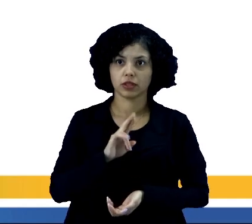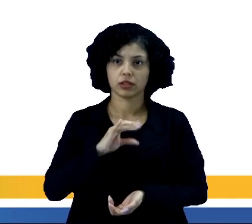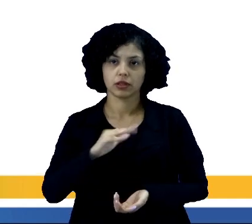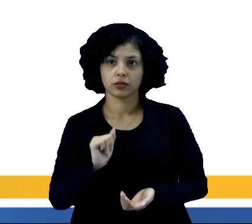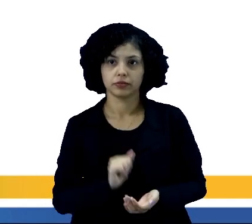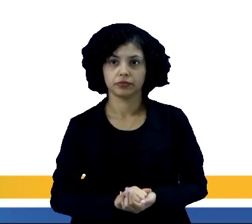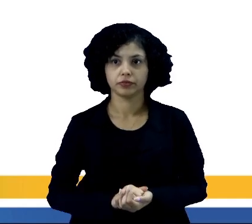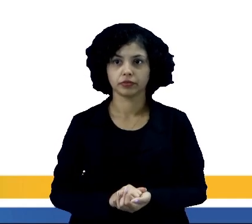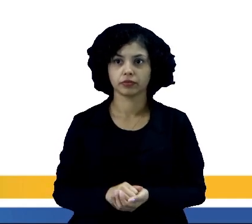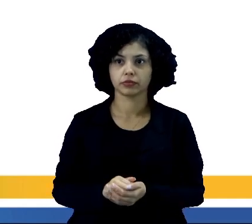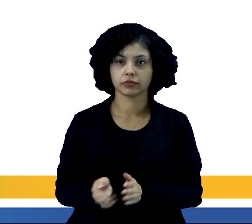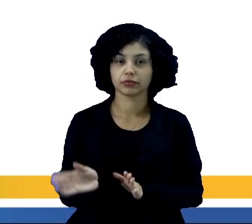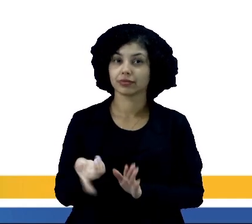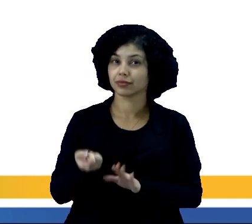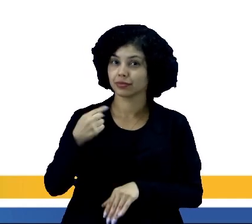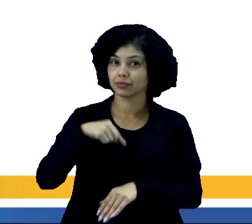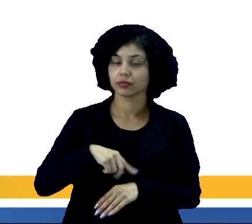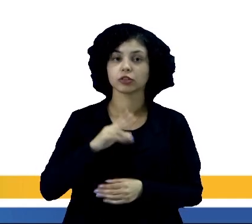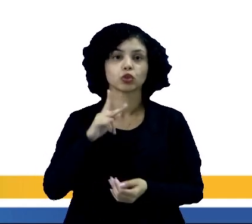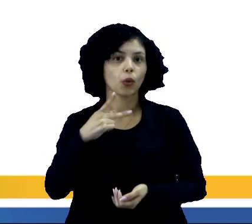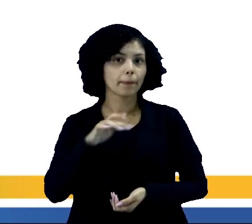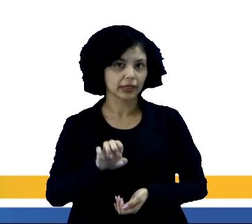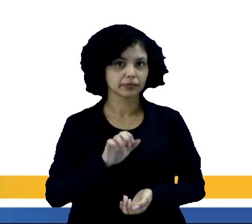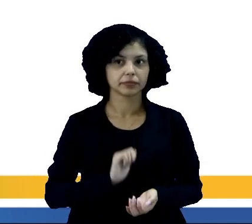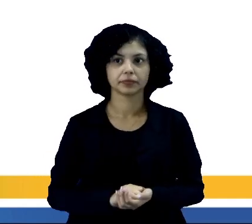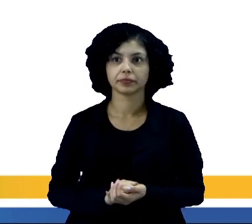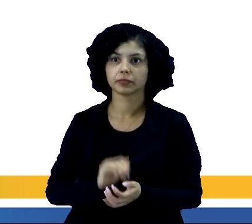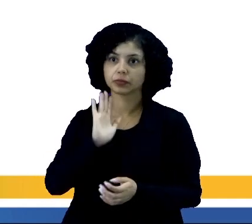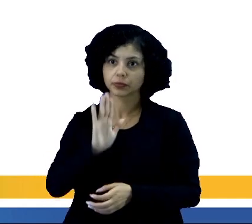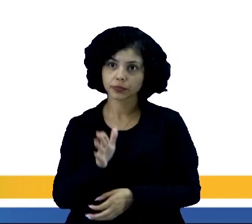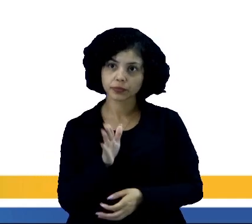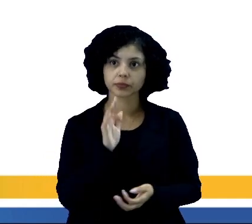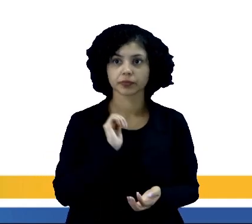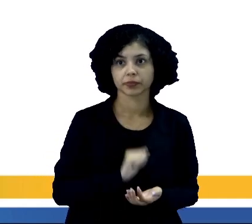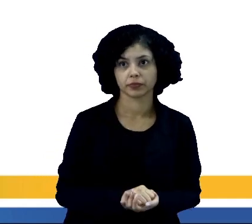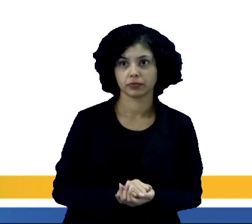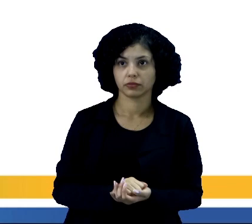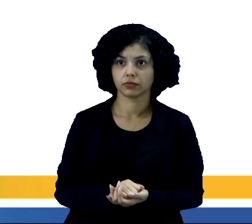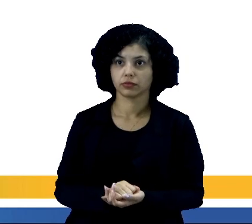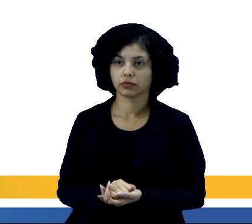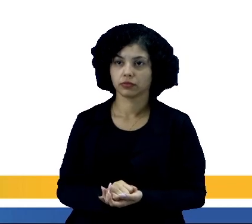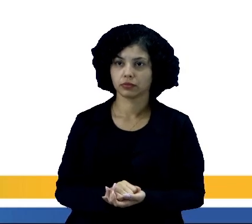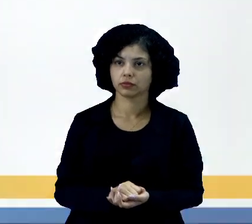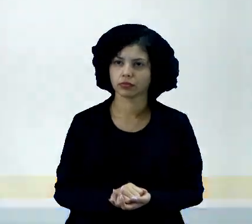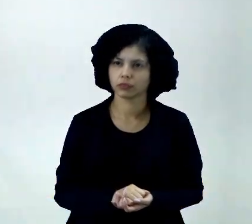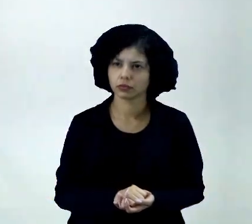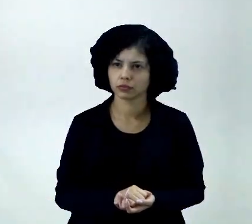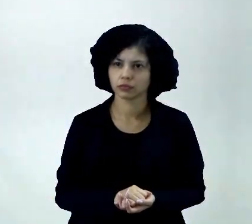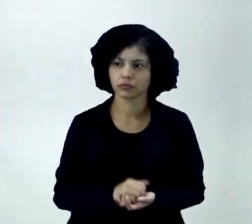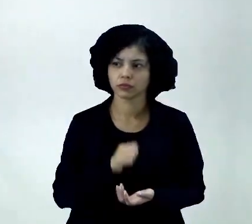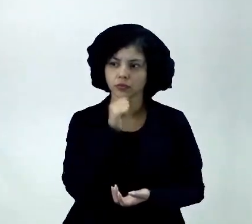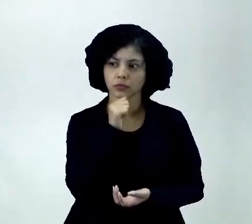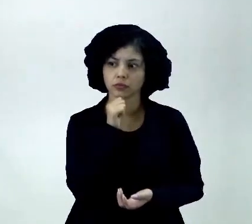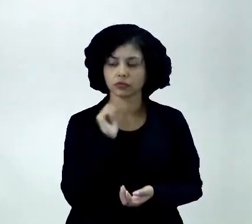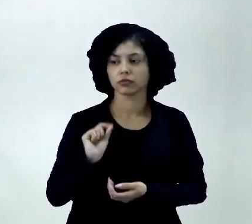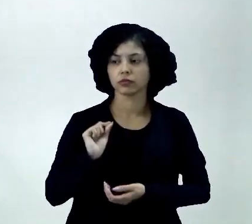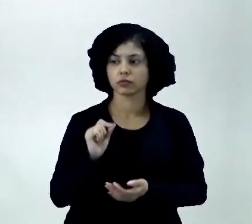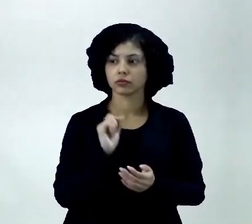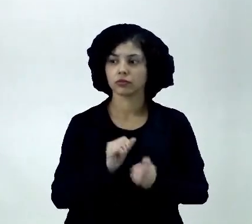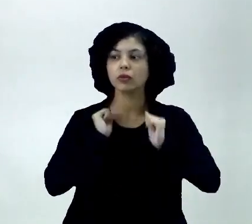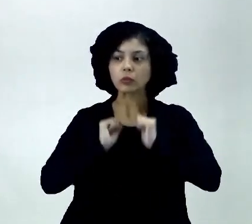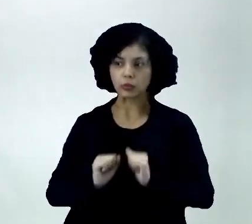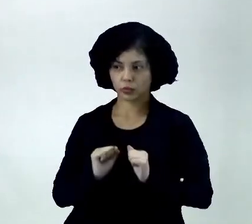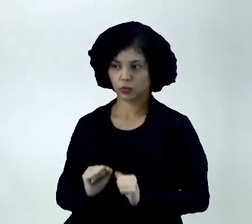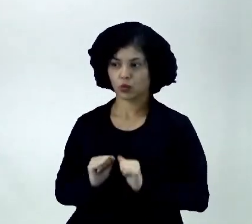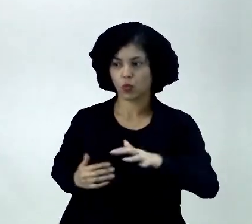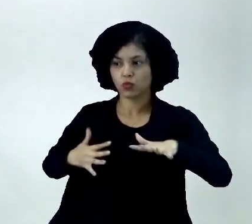Aquiles, que é aquele que fica lá no tornozelo. Já no sistema articular, o sistema articular ele é o que vai